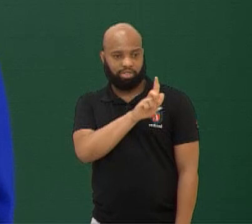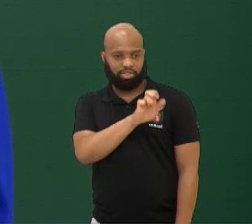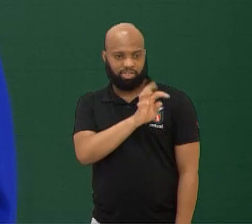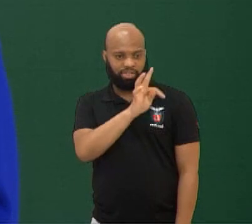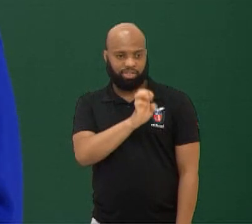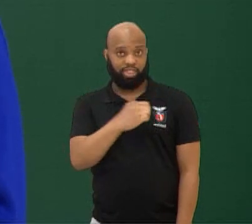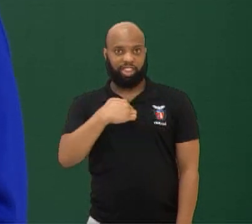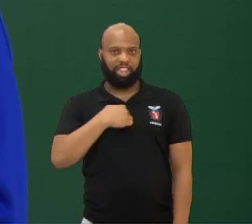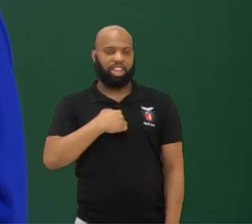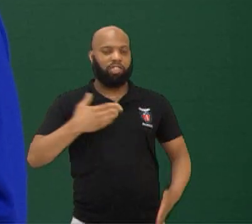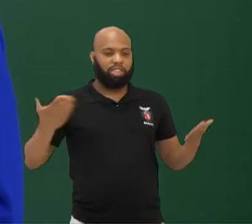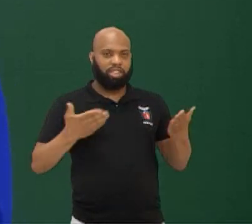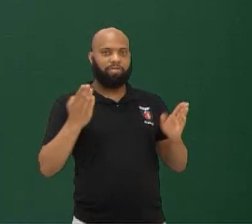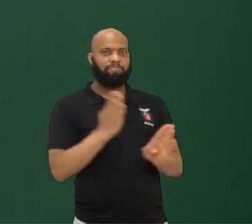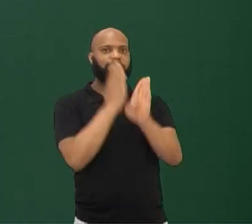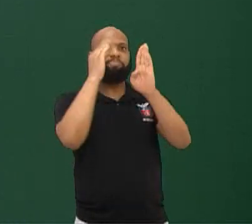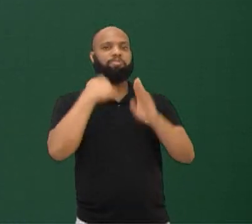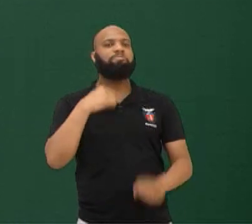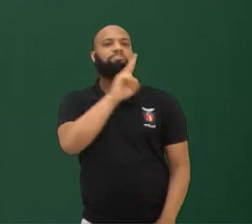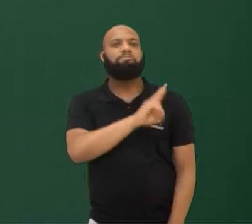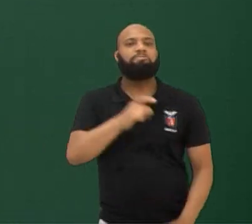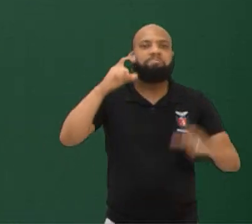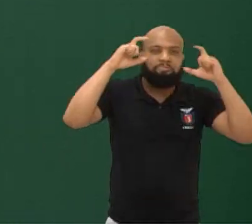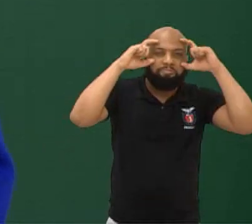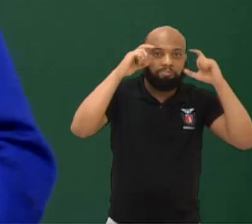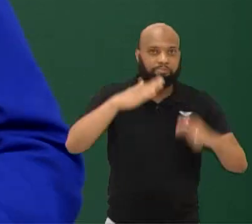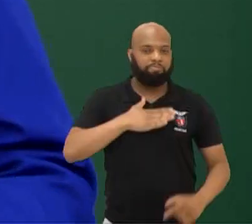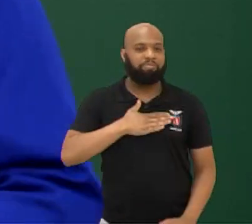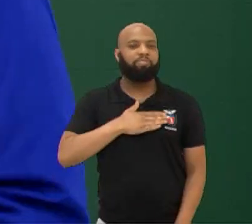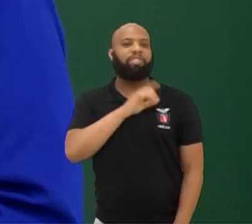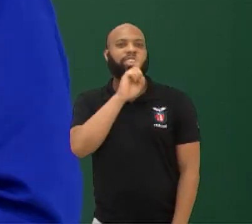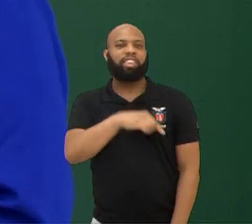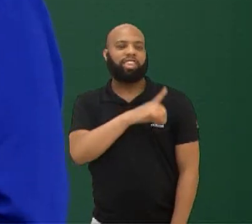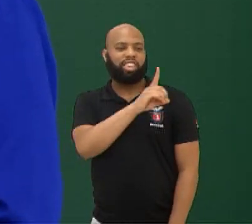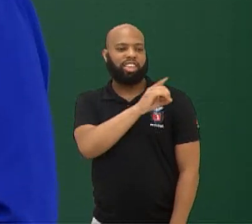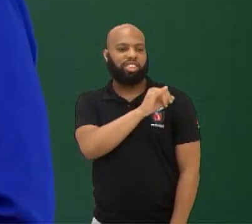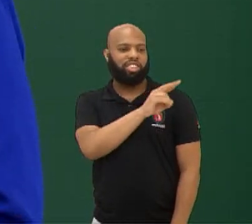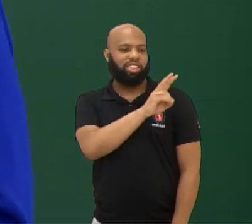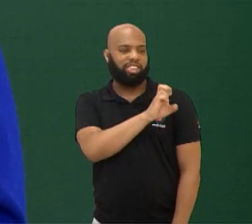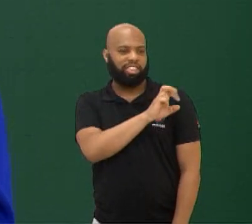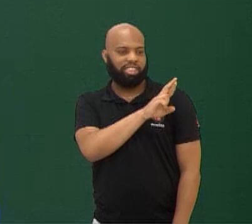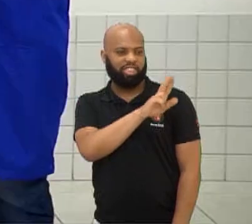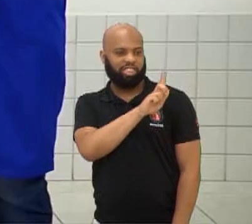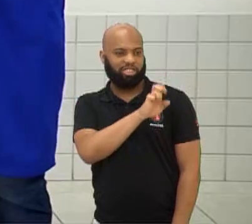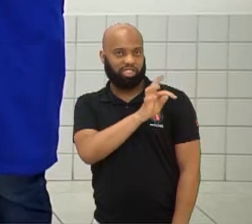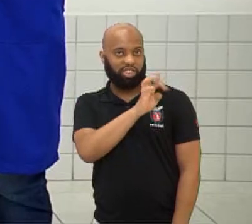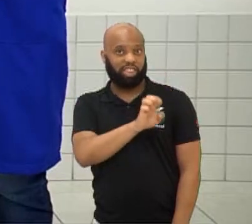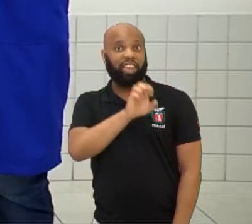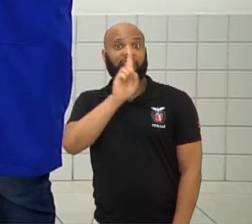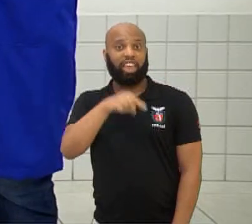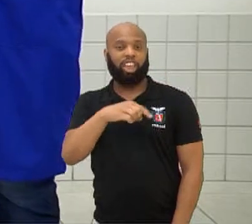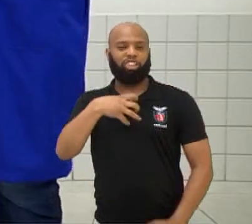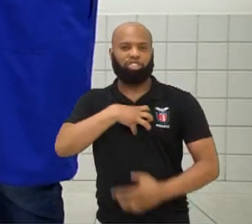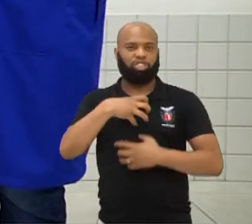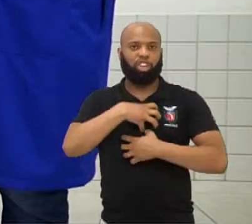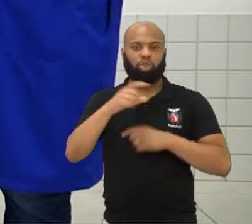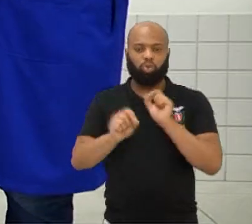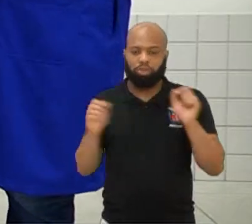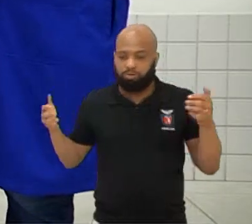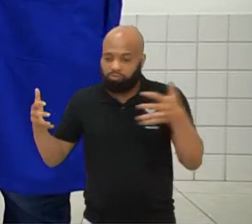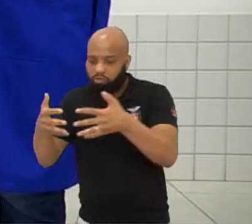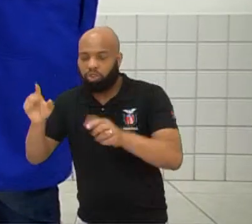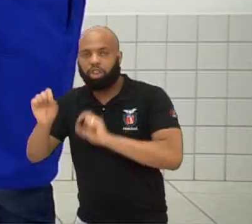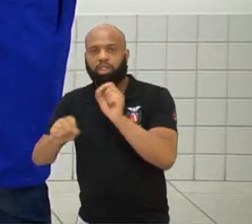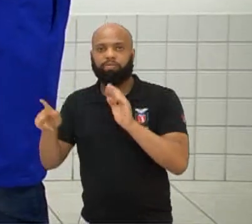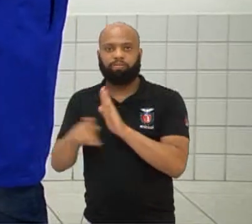pouco, que eu descobri agora que eu uso lente divergente e a lente convergente seria para hipermetropia, né, professor? Exato. A lente convergente serve para quê?